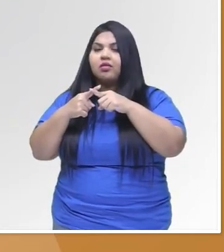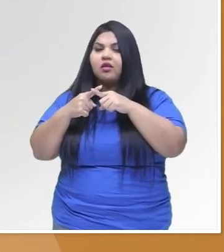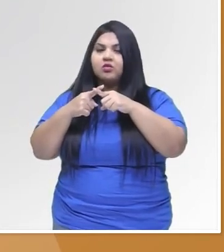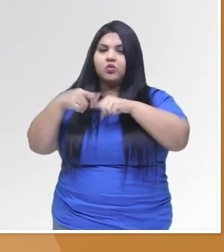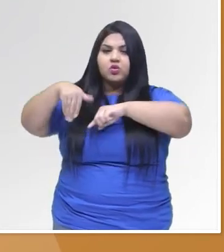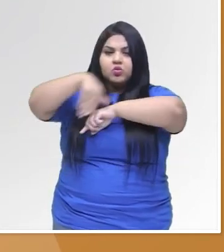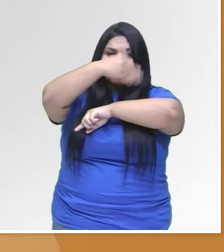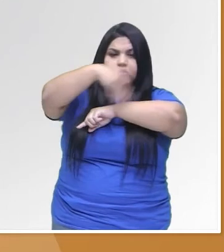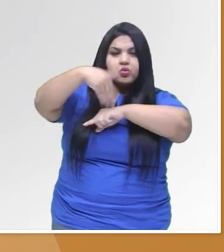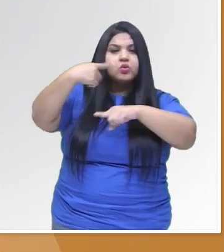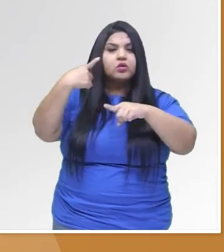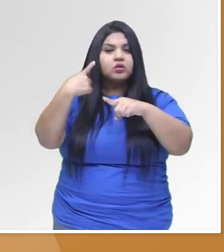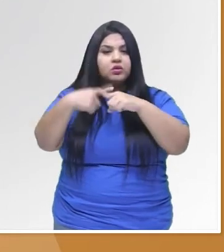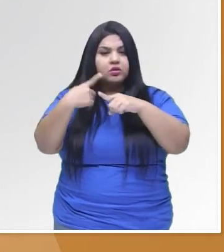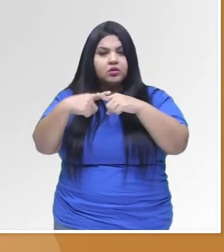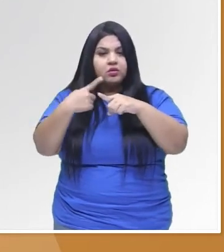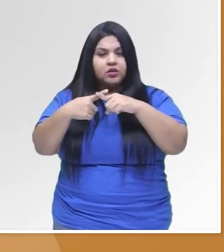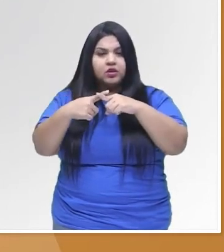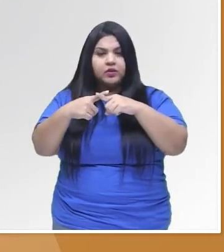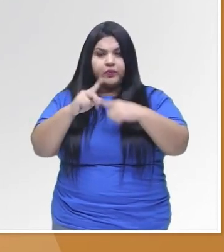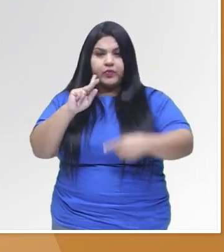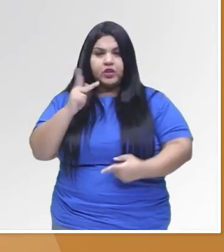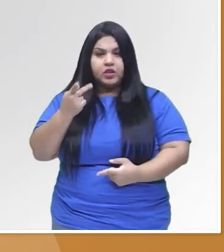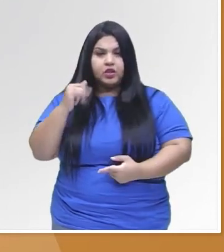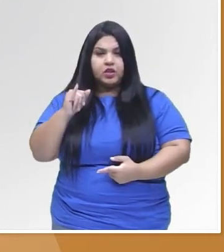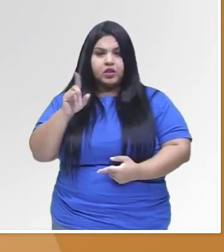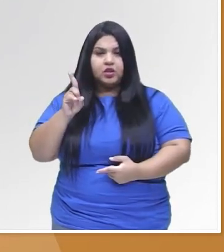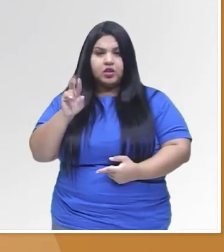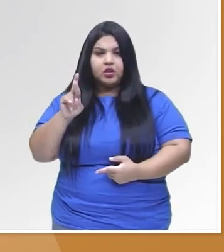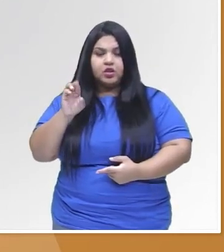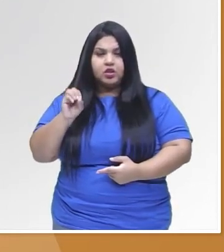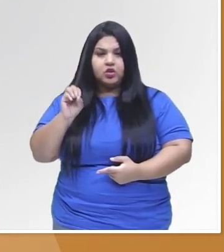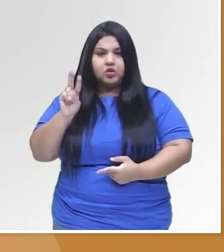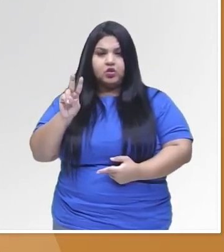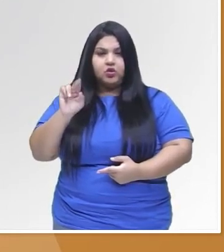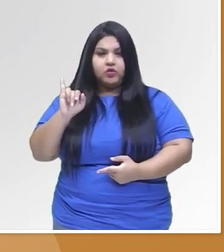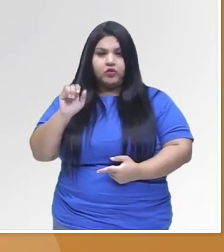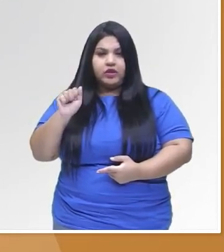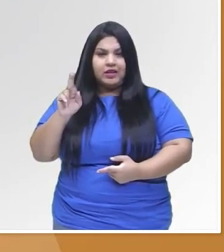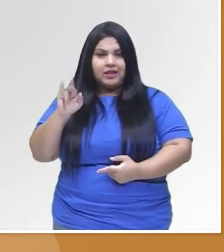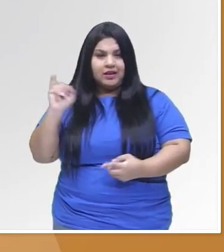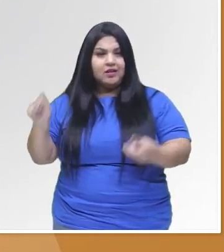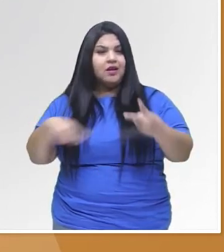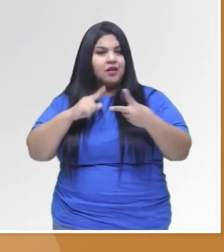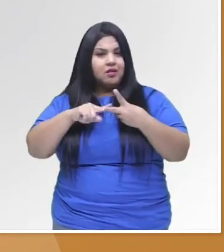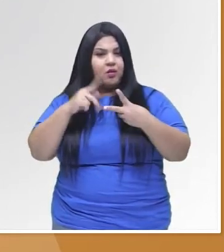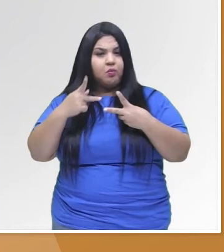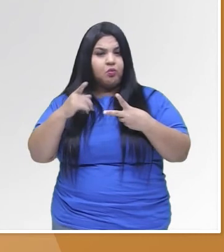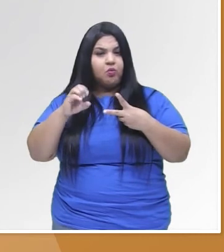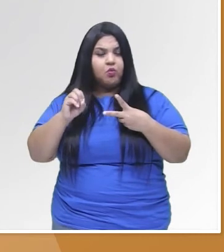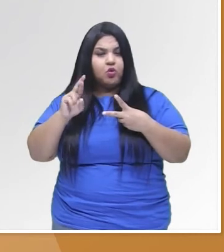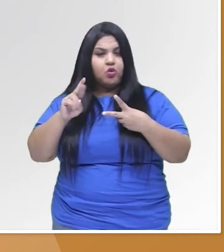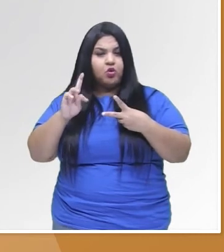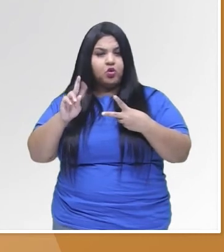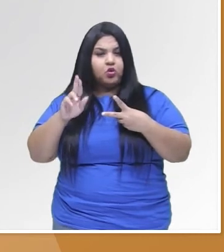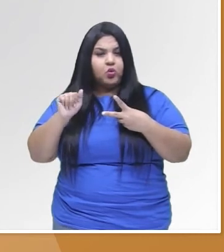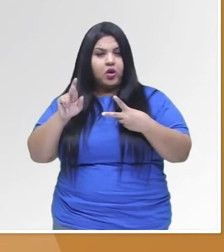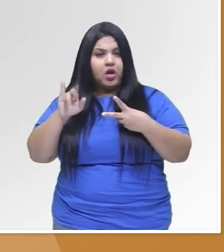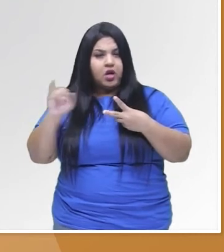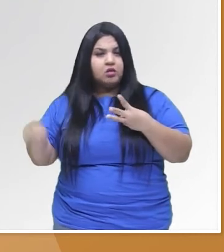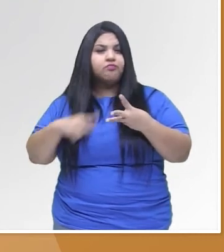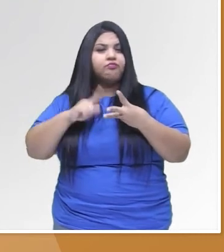bem como a sua estrutura hidroviária, portuária e aeroportuária. Também tem